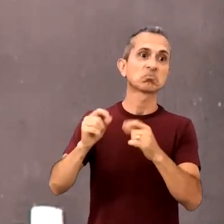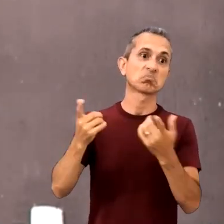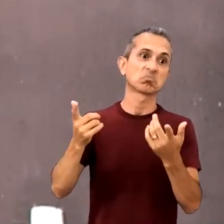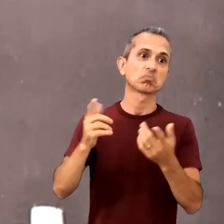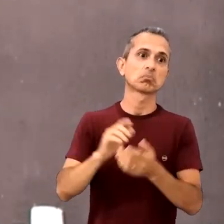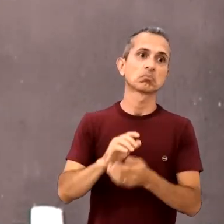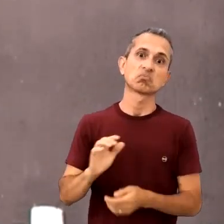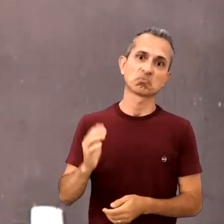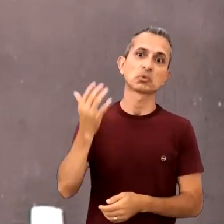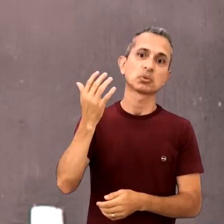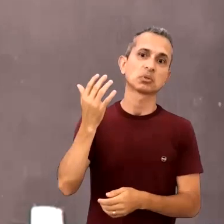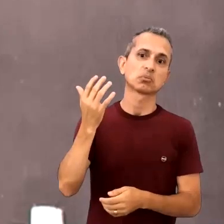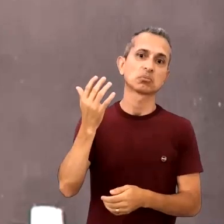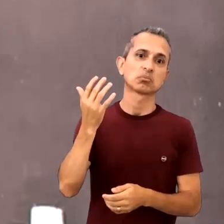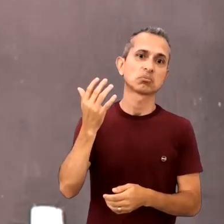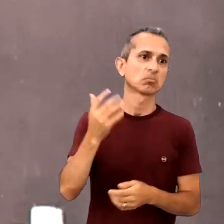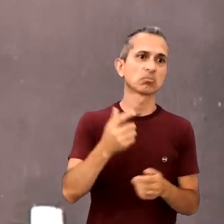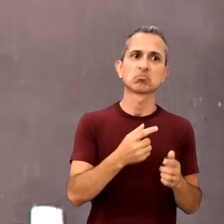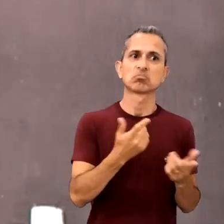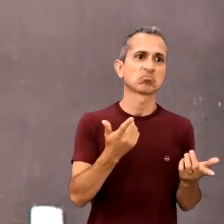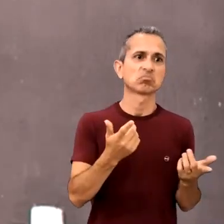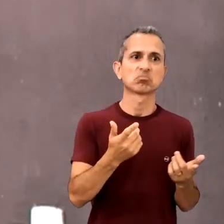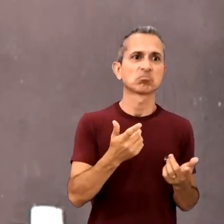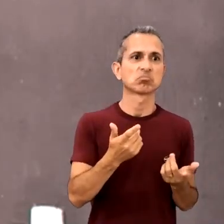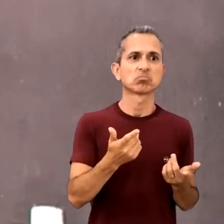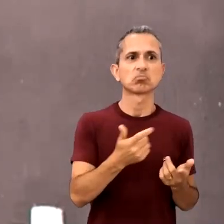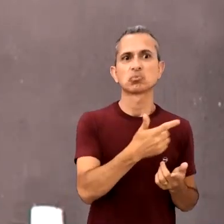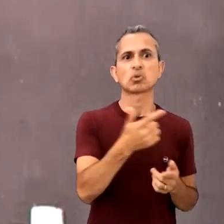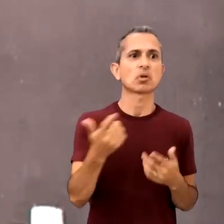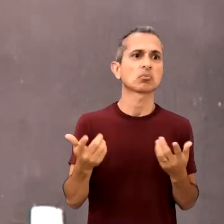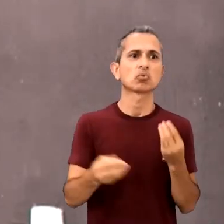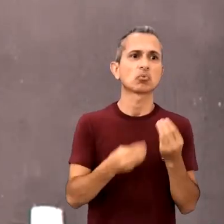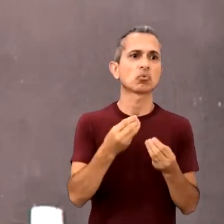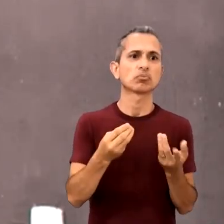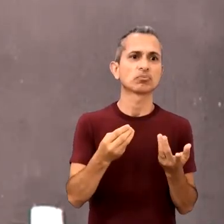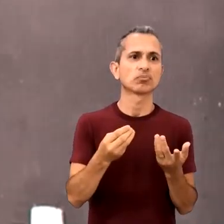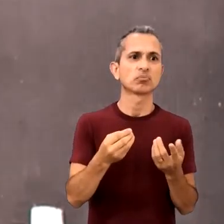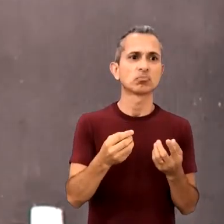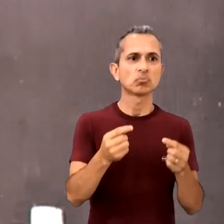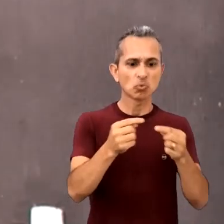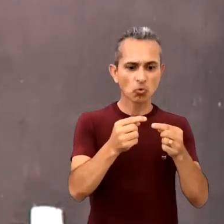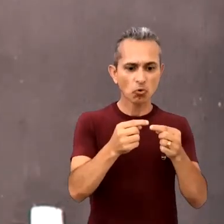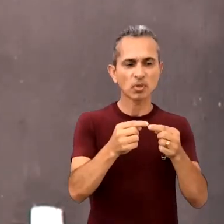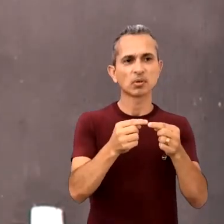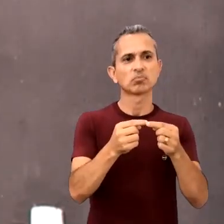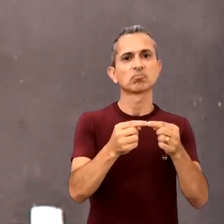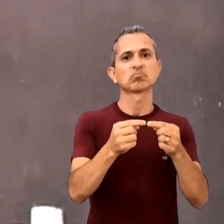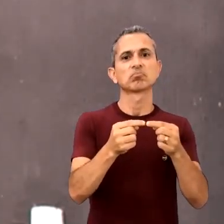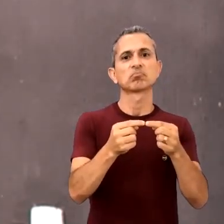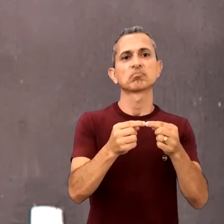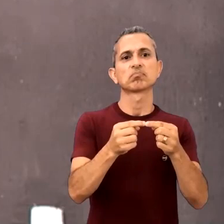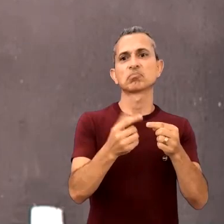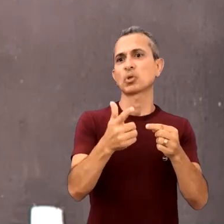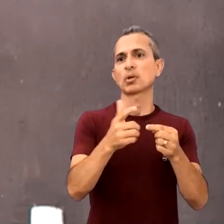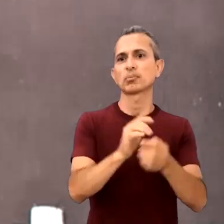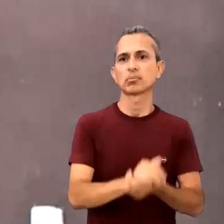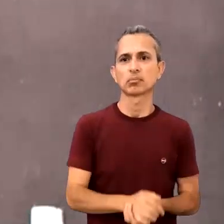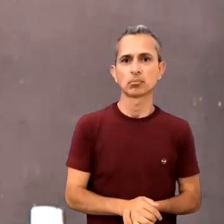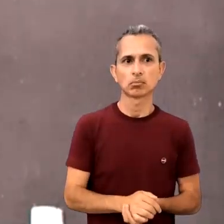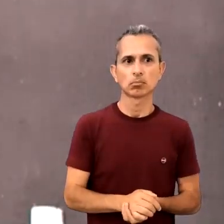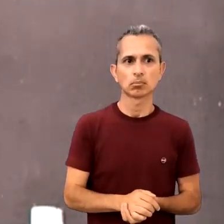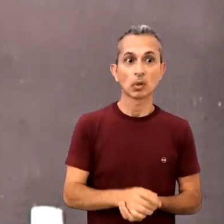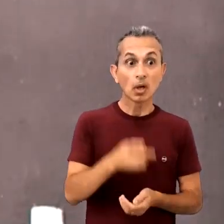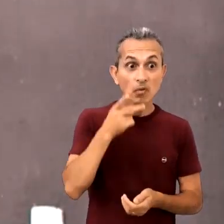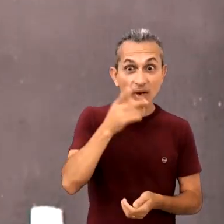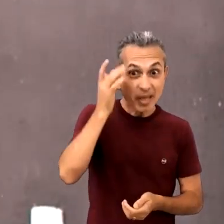Vai acontecer. Não tem como. Vai dar briga, vai dar discórdia, vai dar confusão. E eu não estou falando isso para vocês porque eu acho, não.